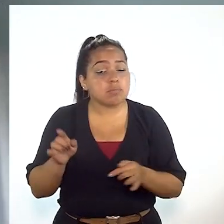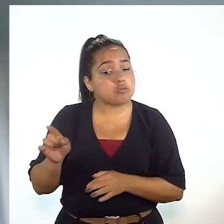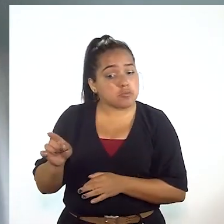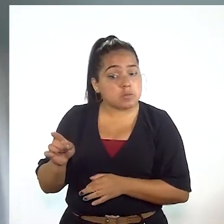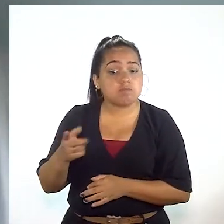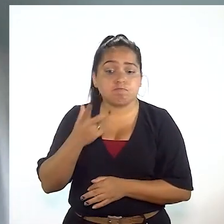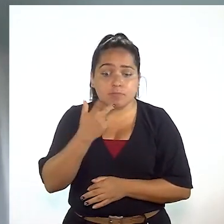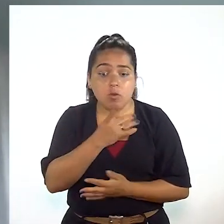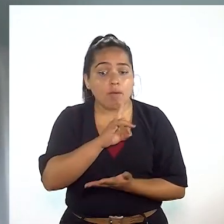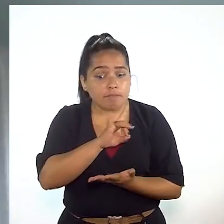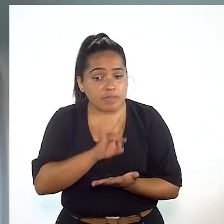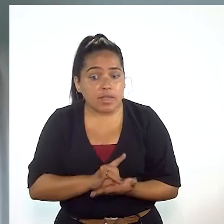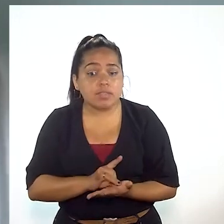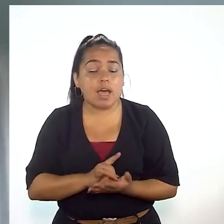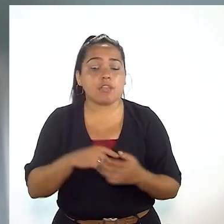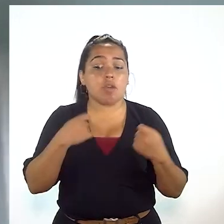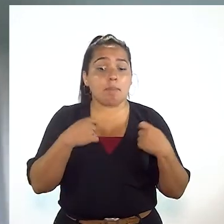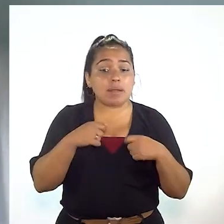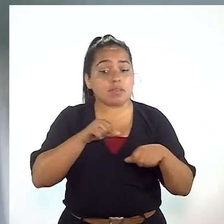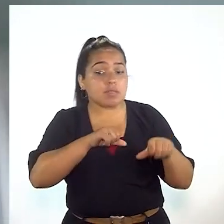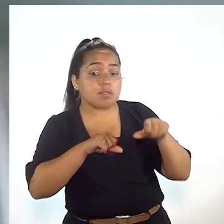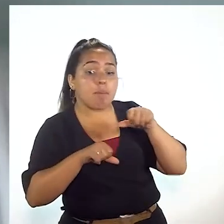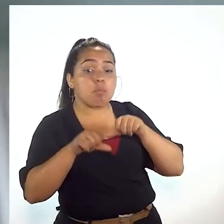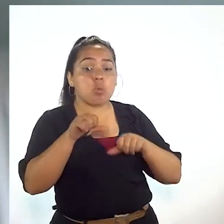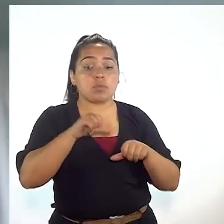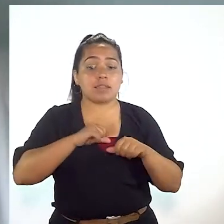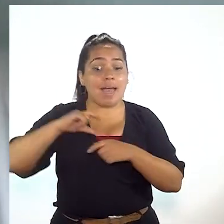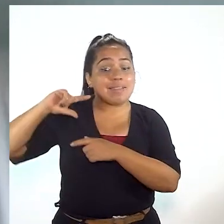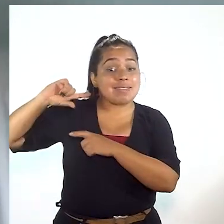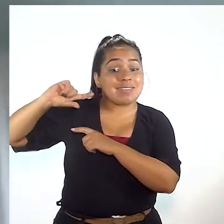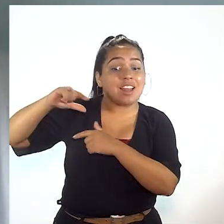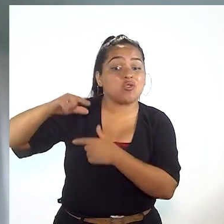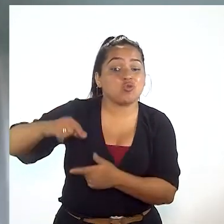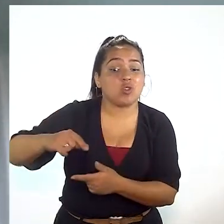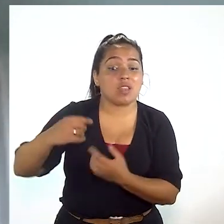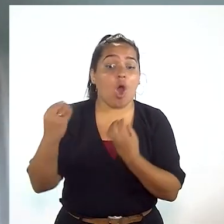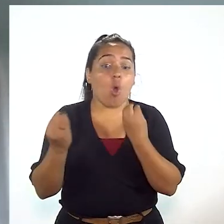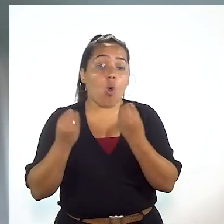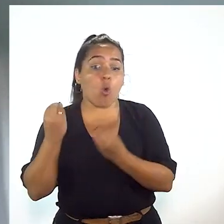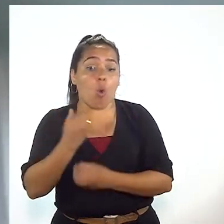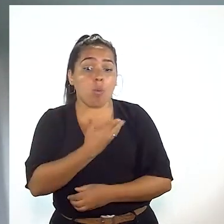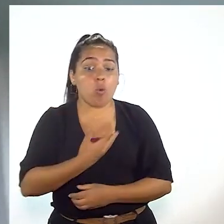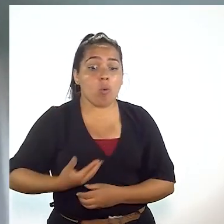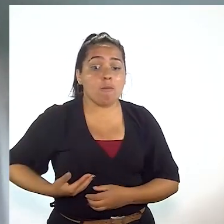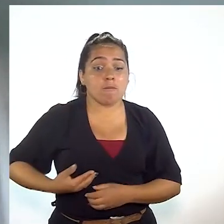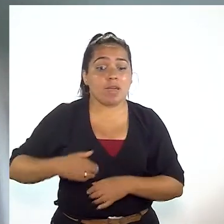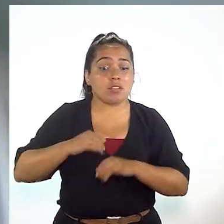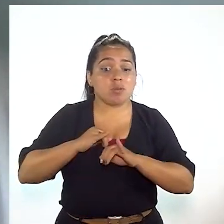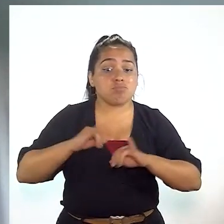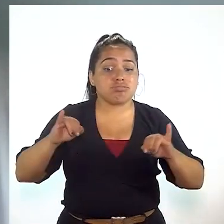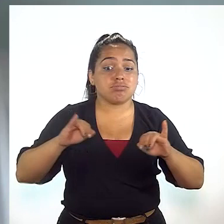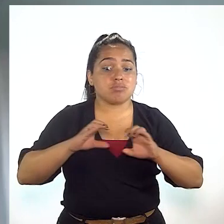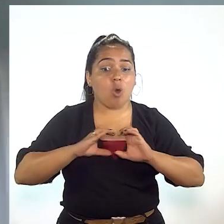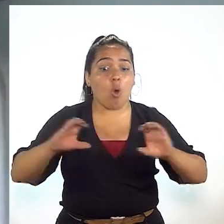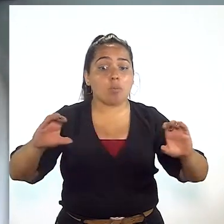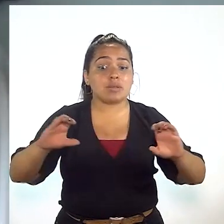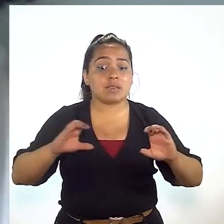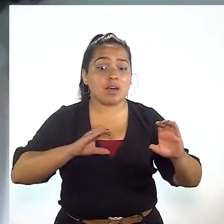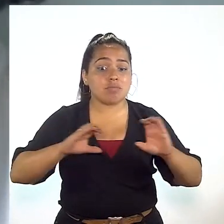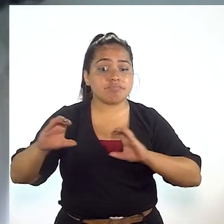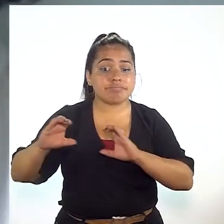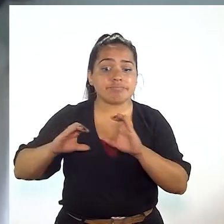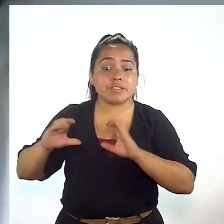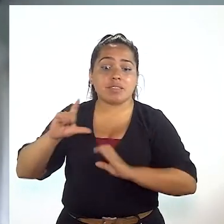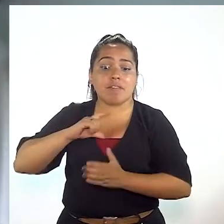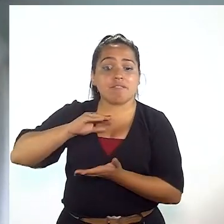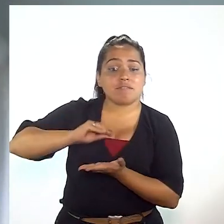Rio em Foco. Eu acho que esse você trouxe aí, evidenciou uma necessidade muito grande, né, da gente rever a maneira como o